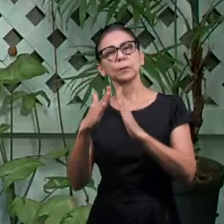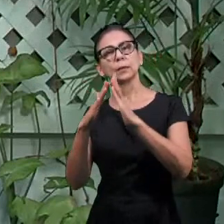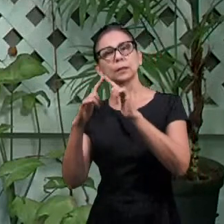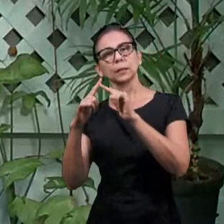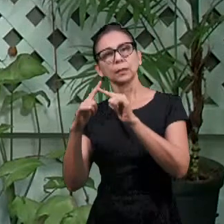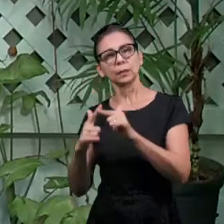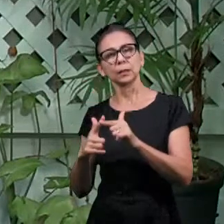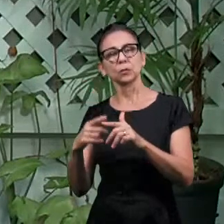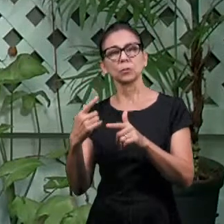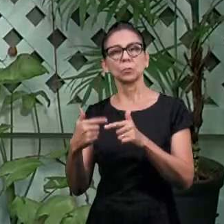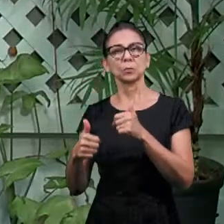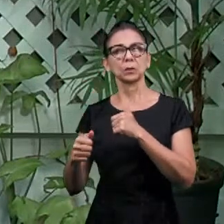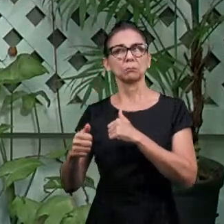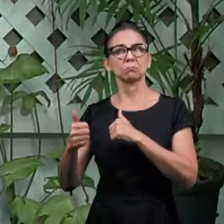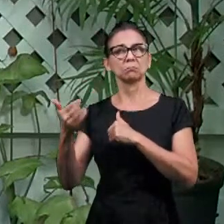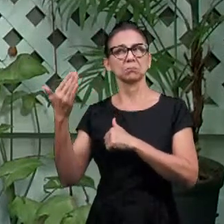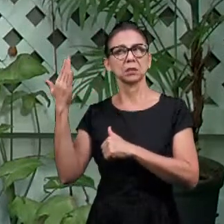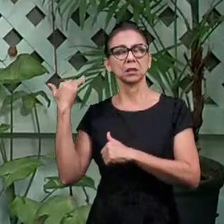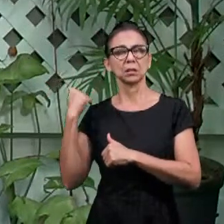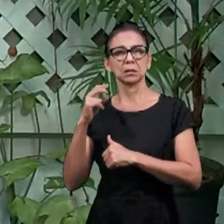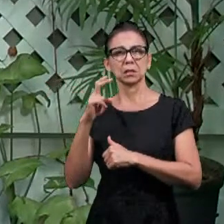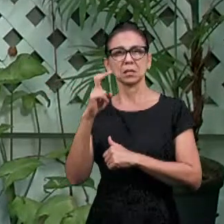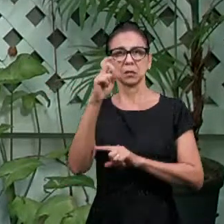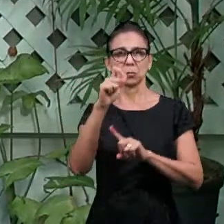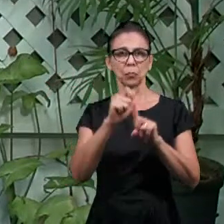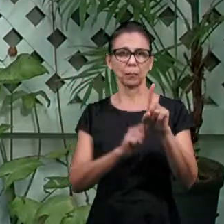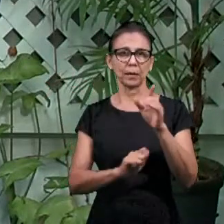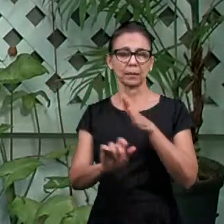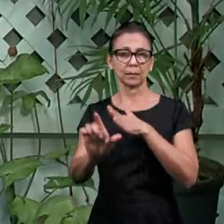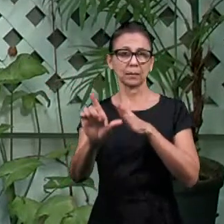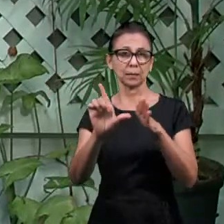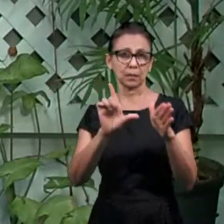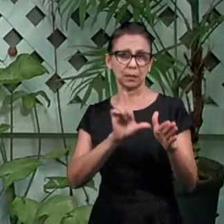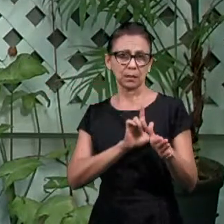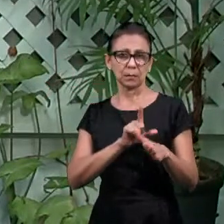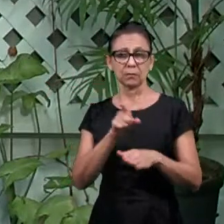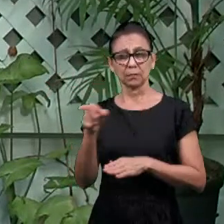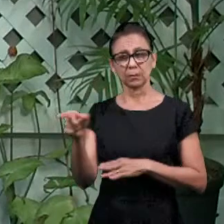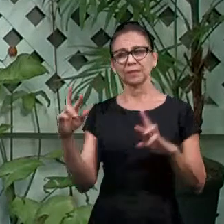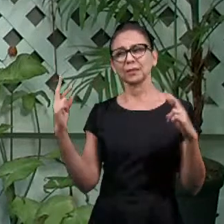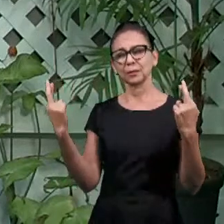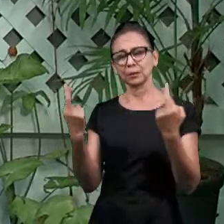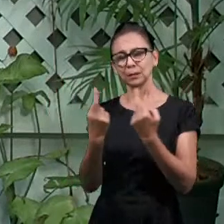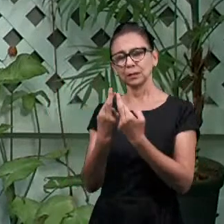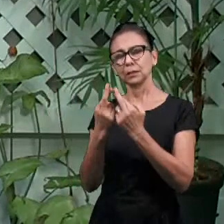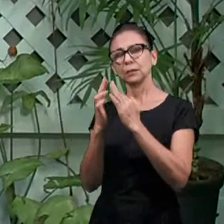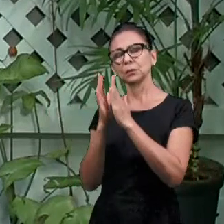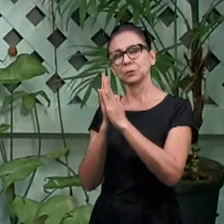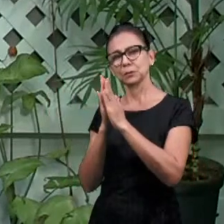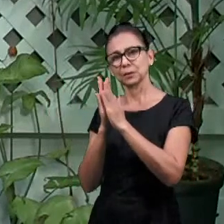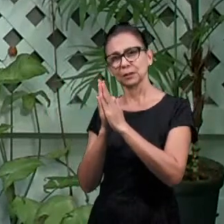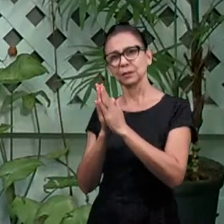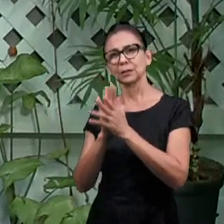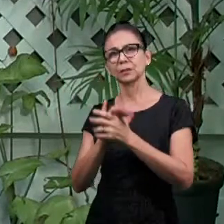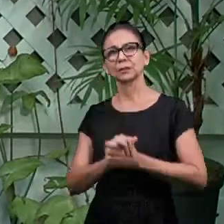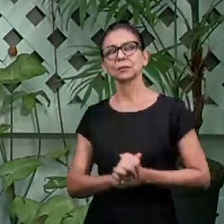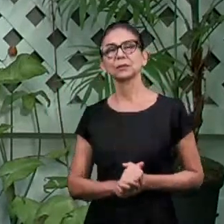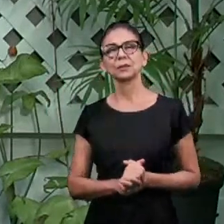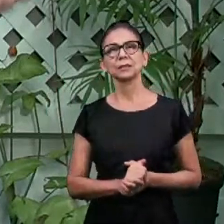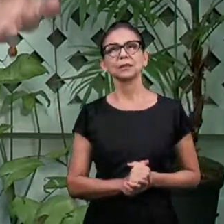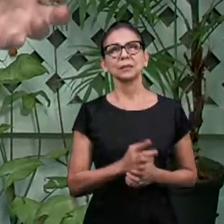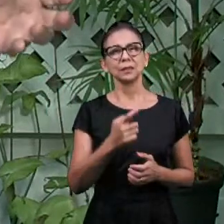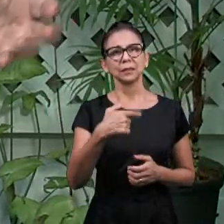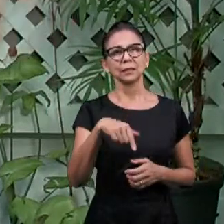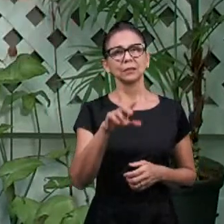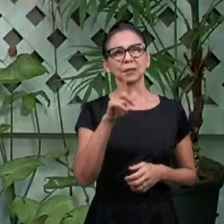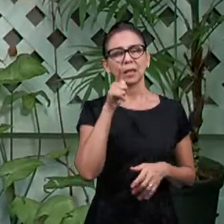anteriormente, 4, 5 meses, nós estávamos já nos reunindo, orando, indo para a beira da praia, ir para